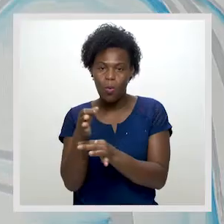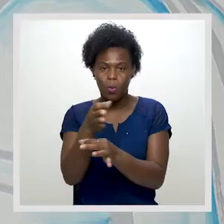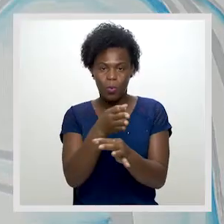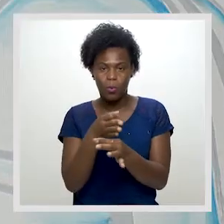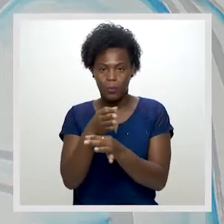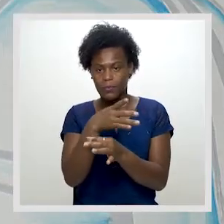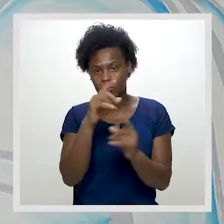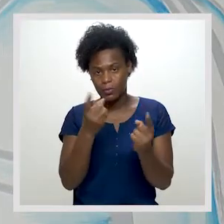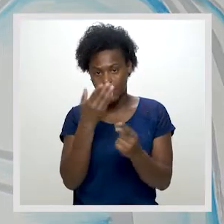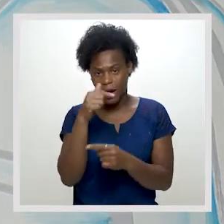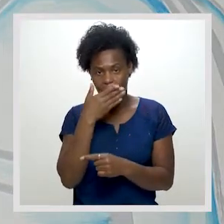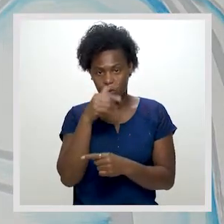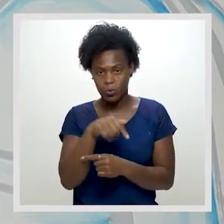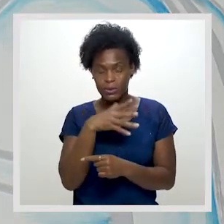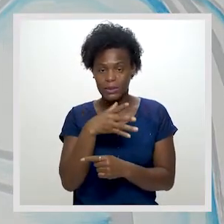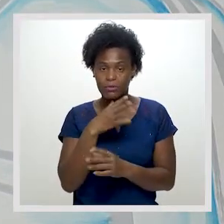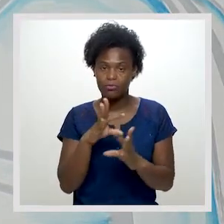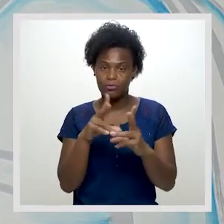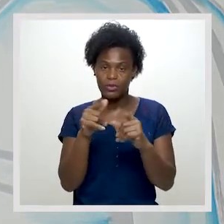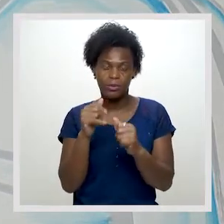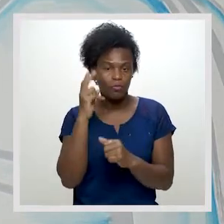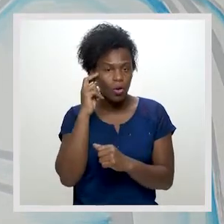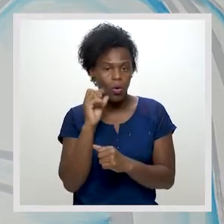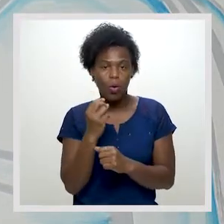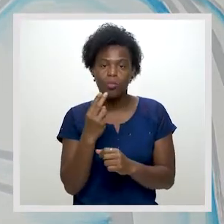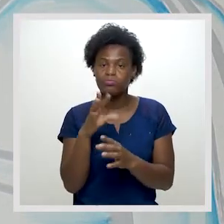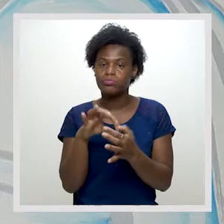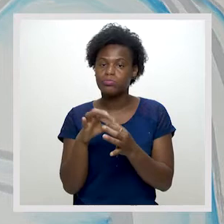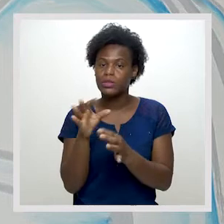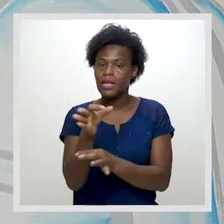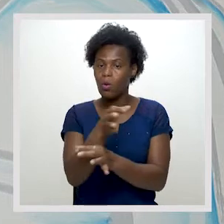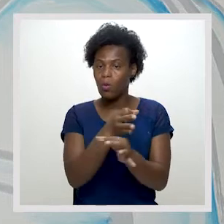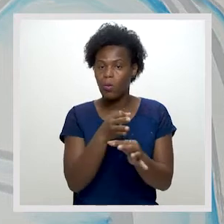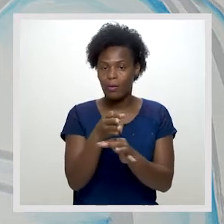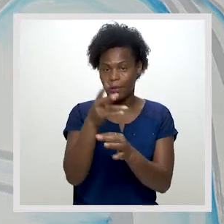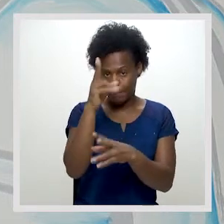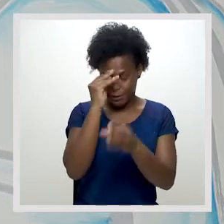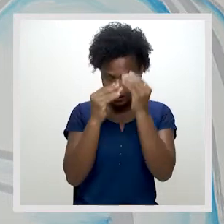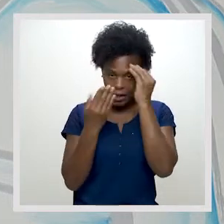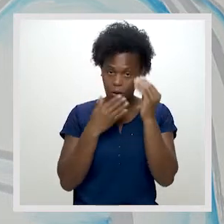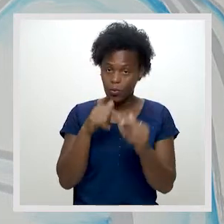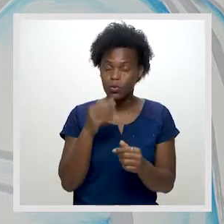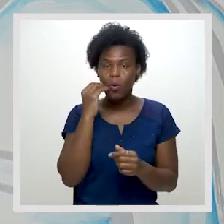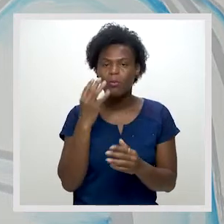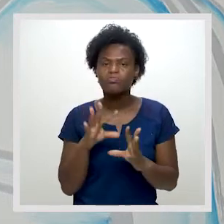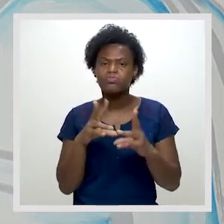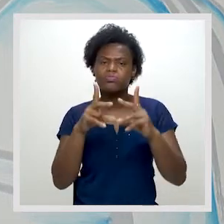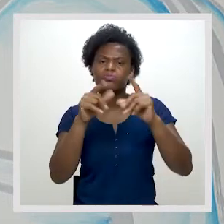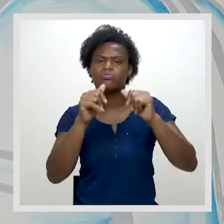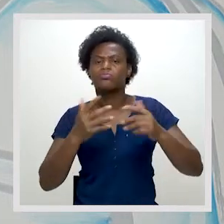nosso sumário de hoje? Evolução biológica ou celular? Vamos aprender durante a nossa aula de hoje como teriam